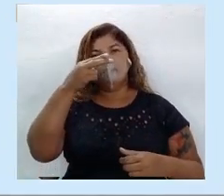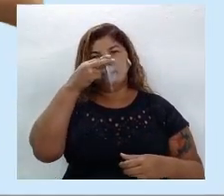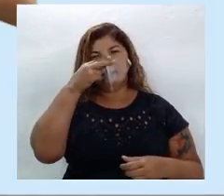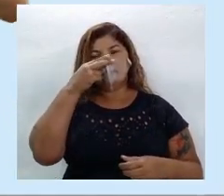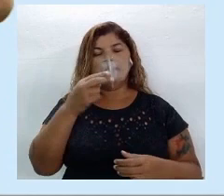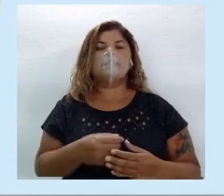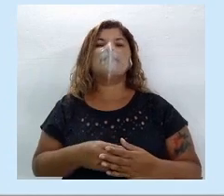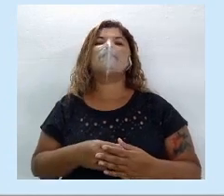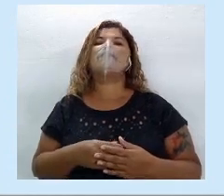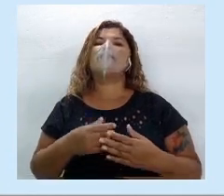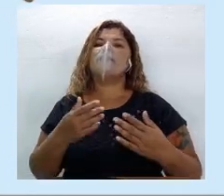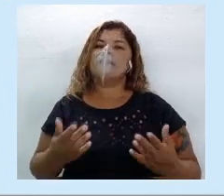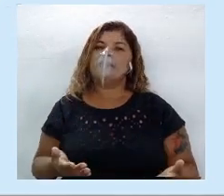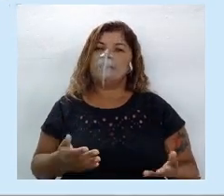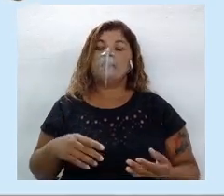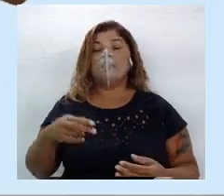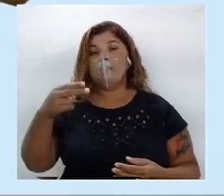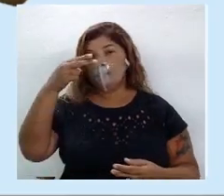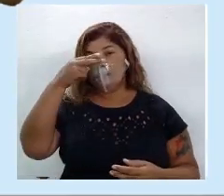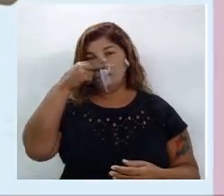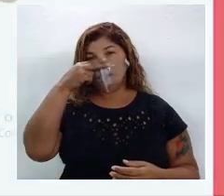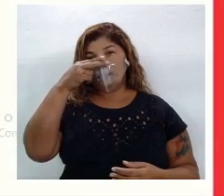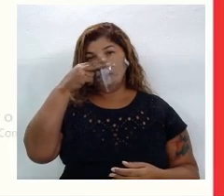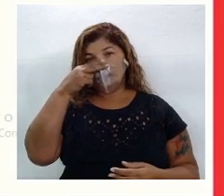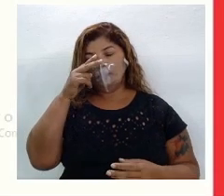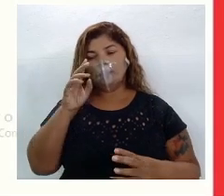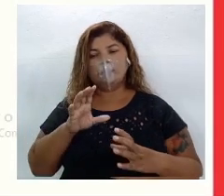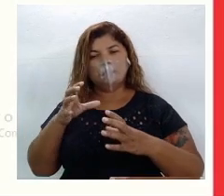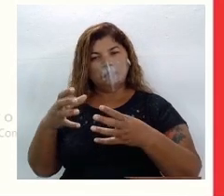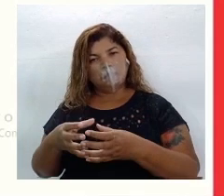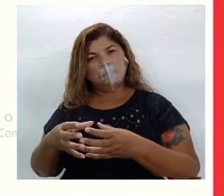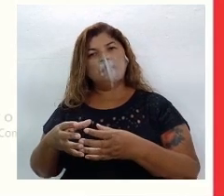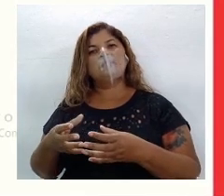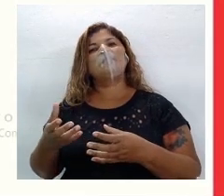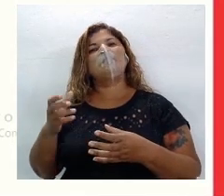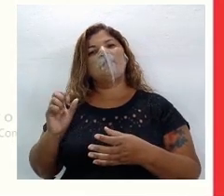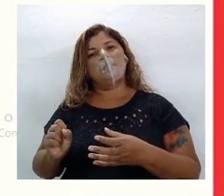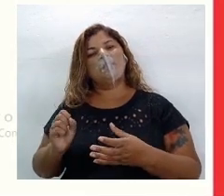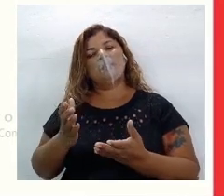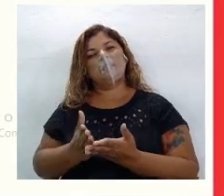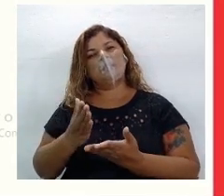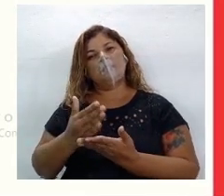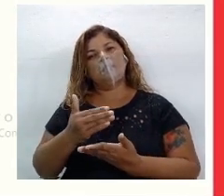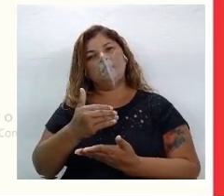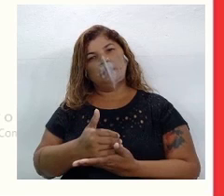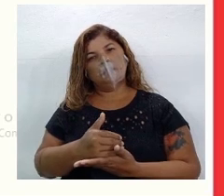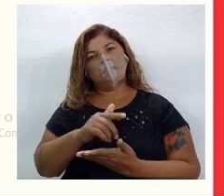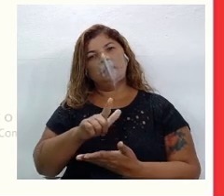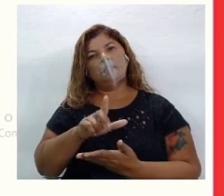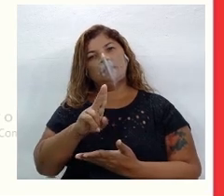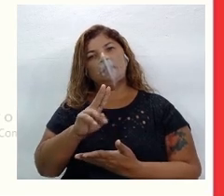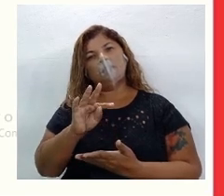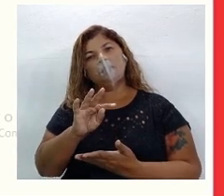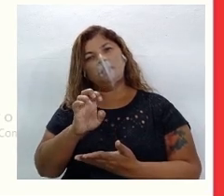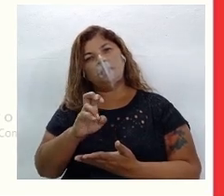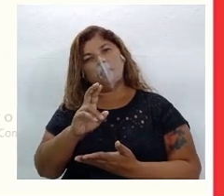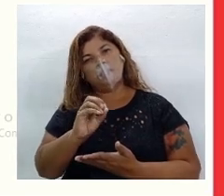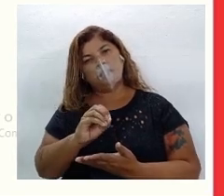ainda a seguinte questão: o protestantismo pode ser subdividido em ramos como